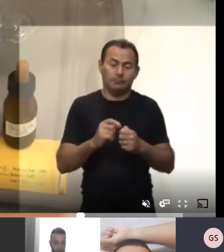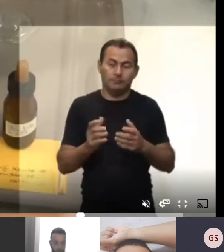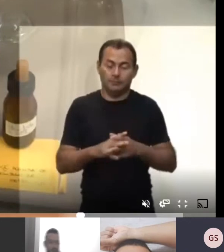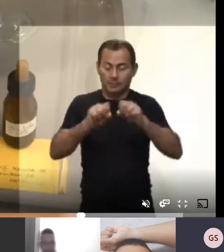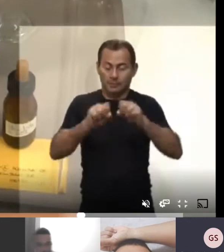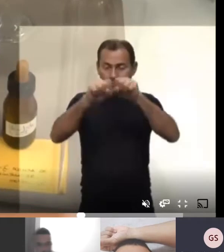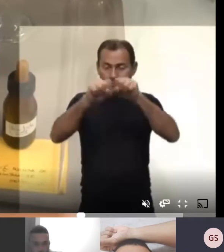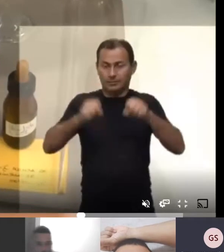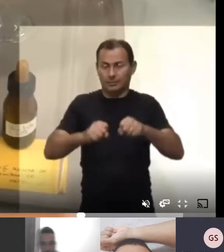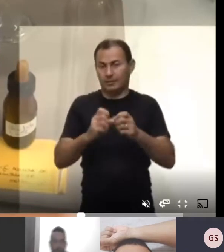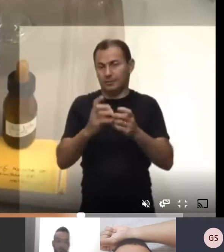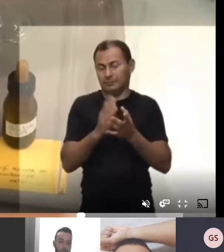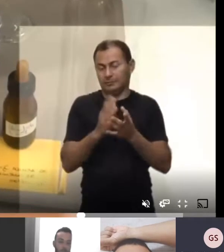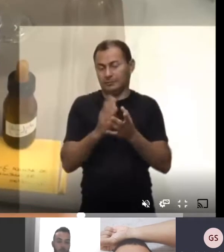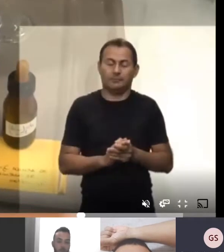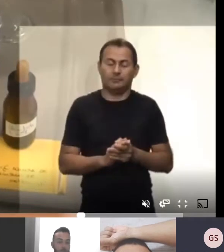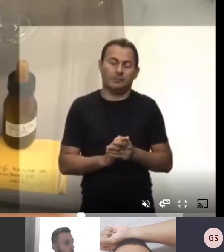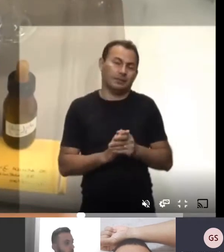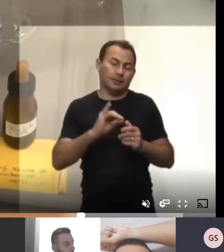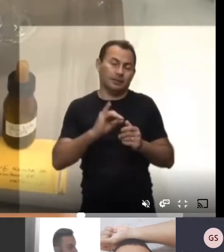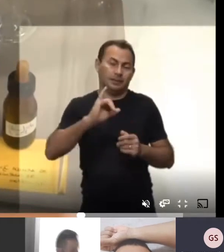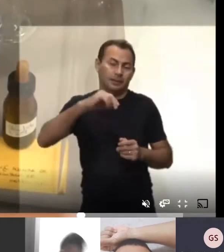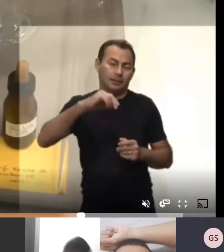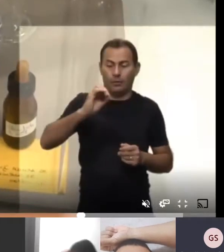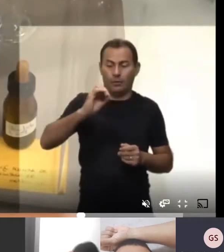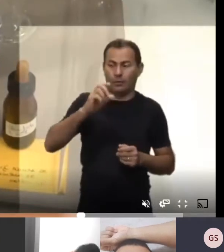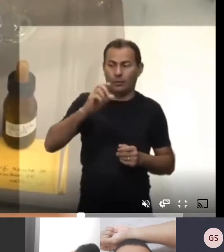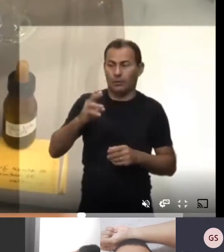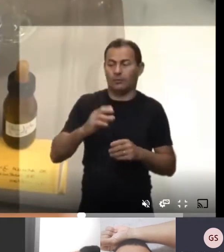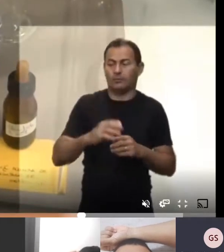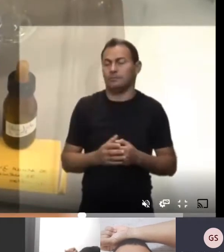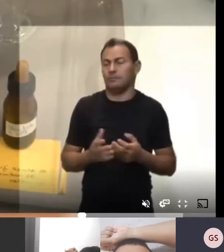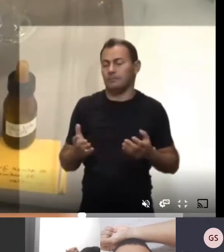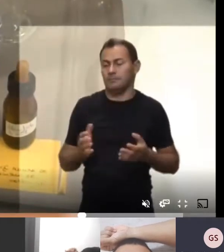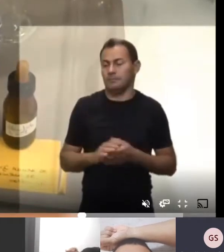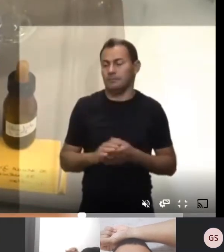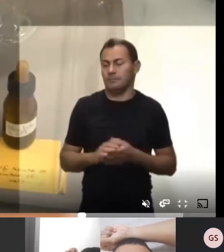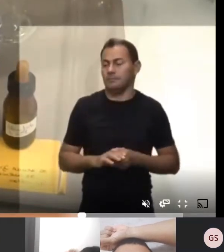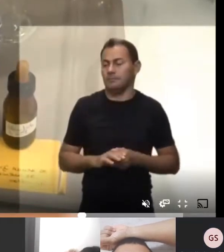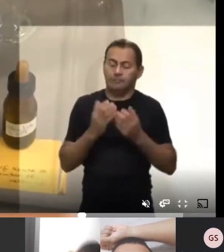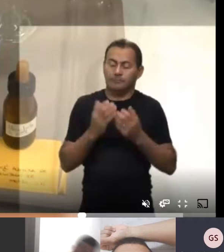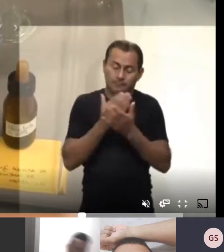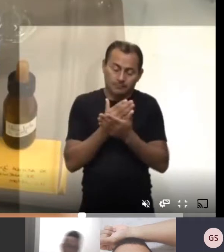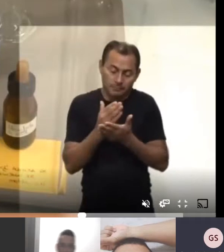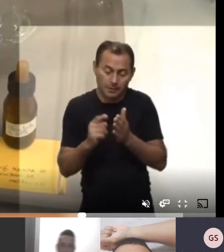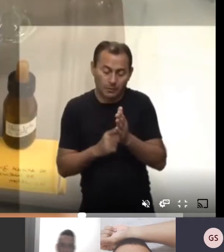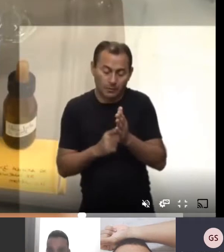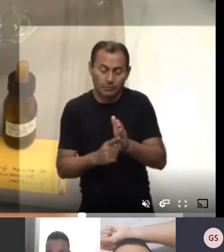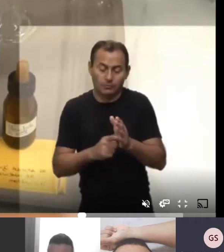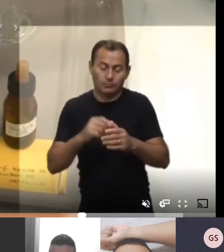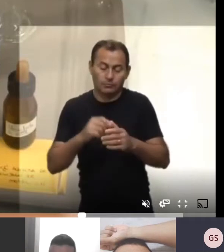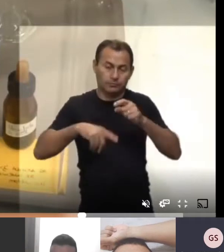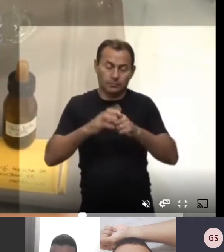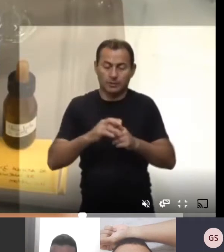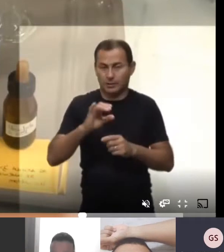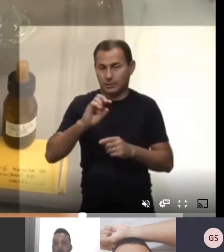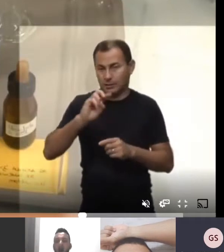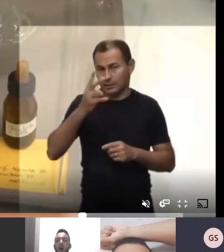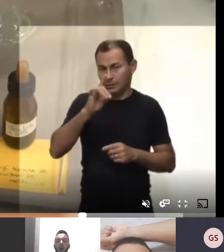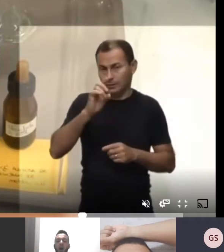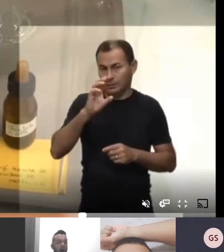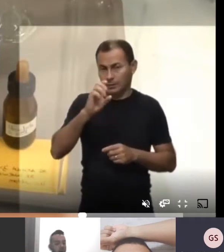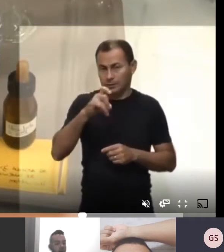tem um ponto de equivalência um pouco menor que a primeira, que do acetato. Você vai colocando, apesar de que